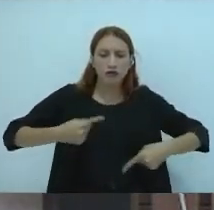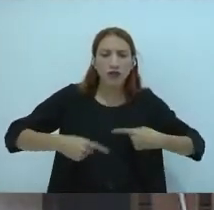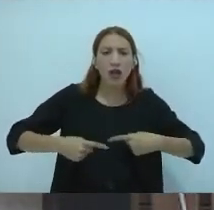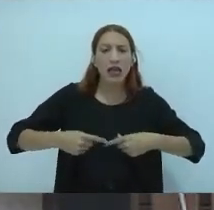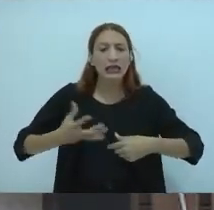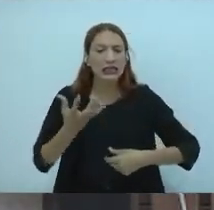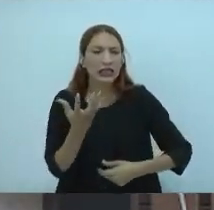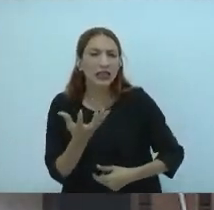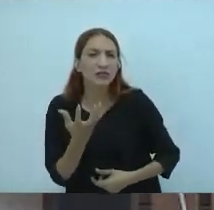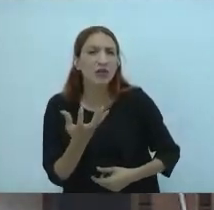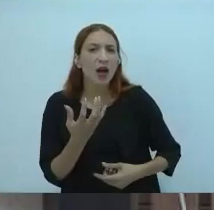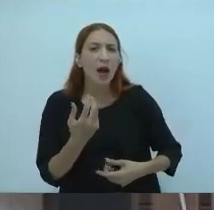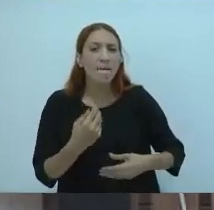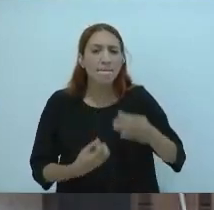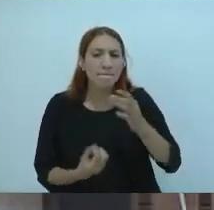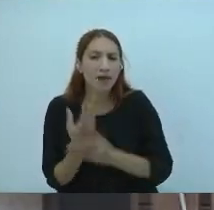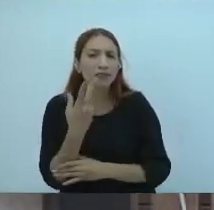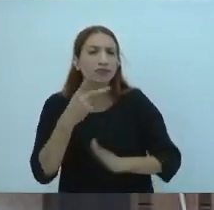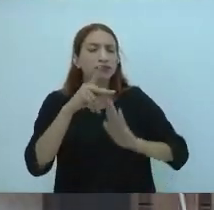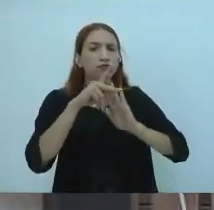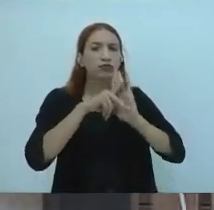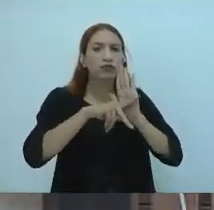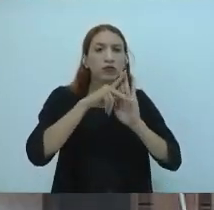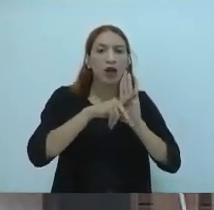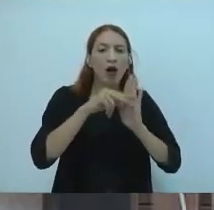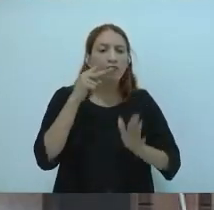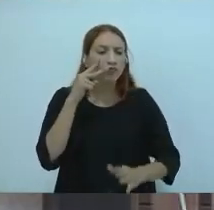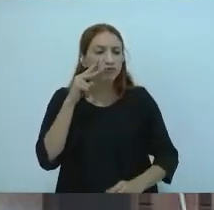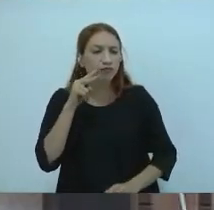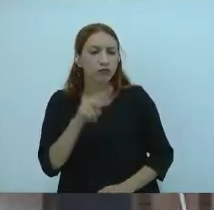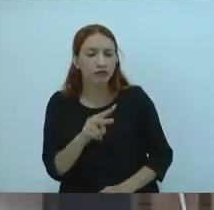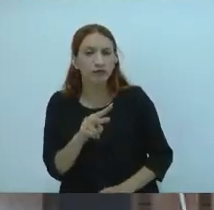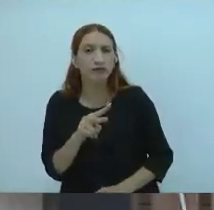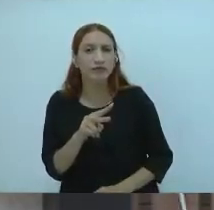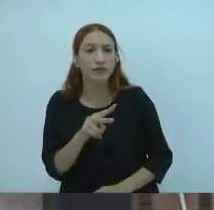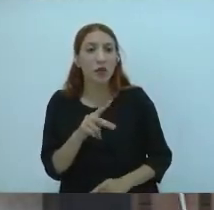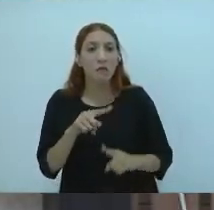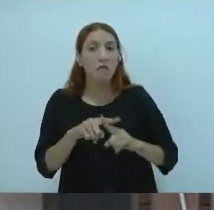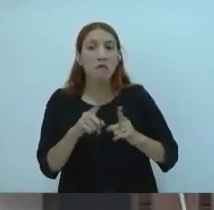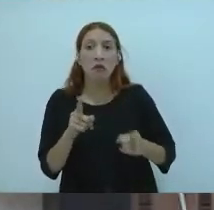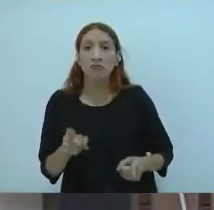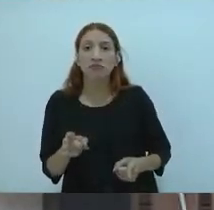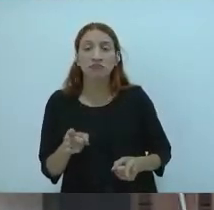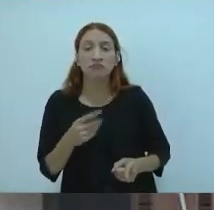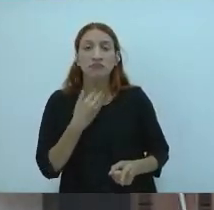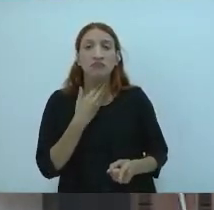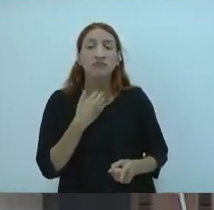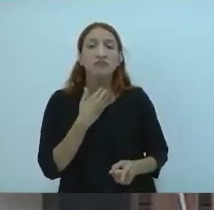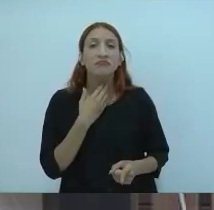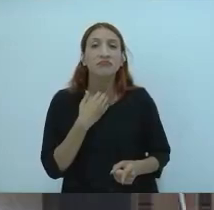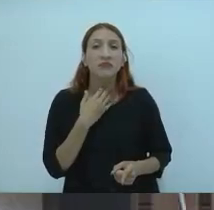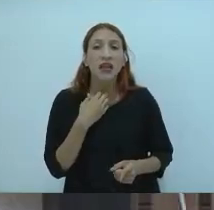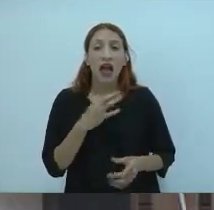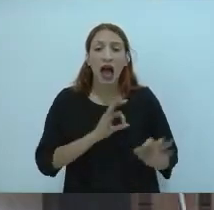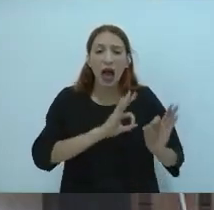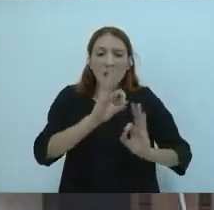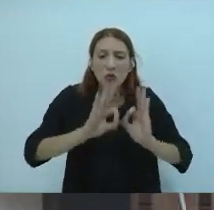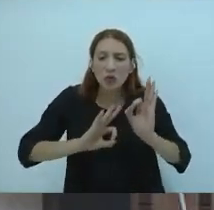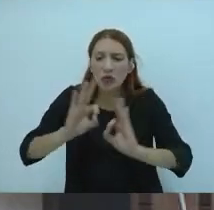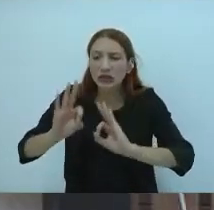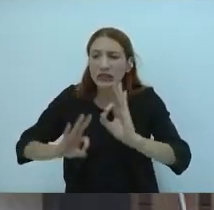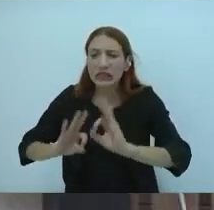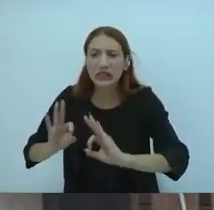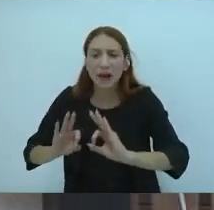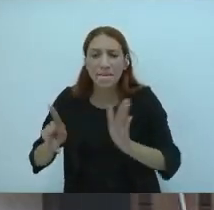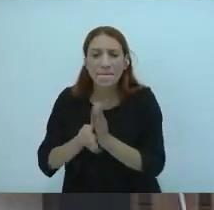buscamos criamos projetos fiscalizamos mas realmente a grande estrutura orgânica